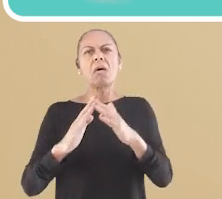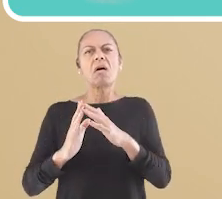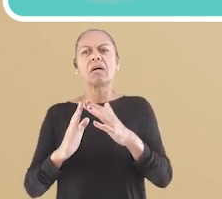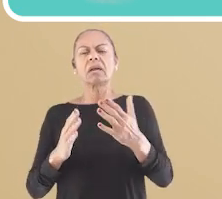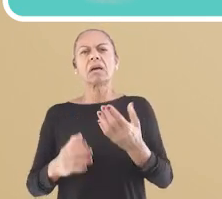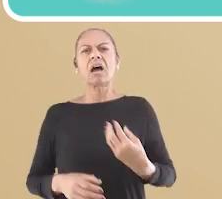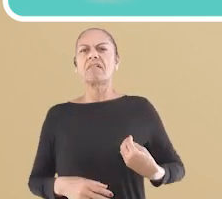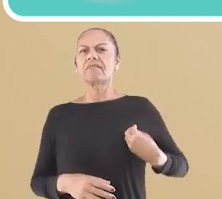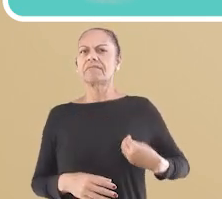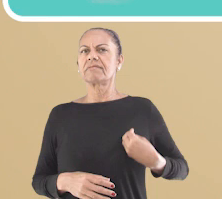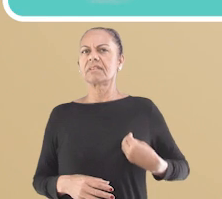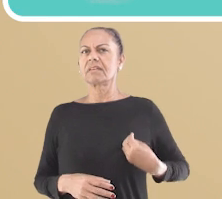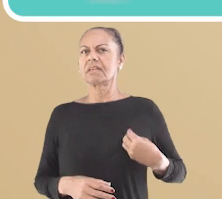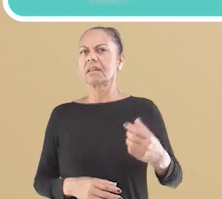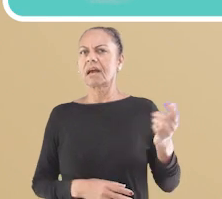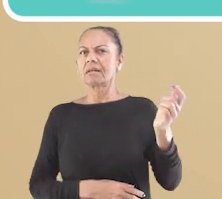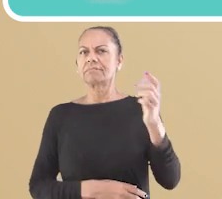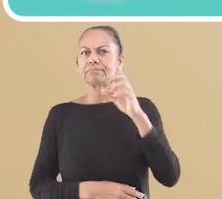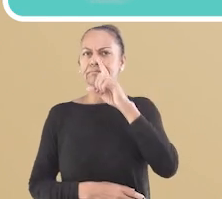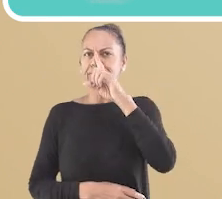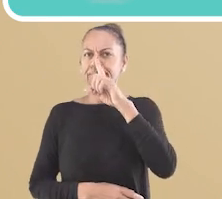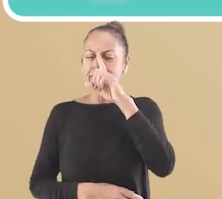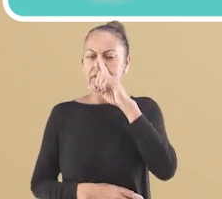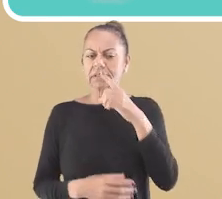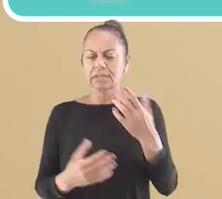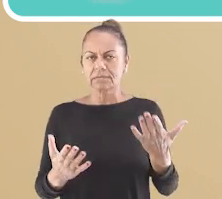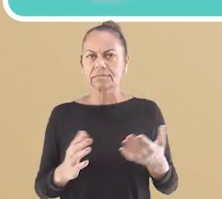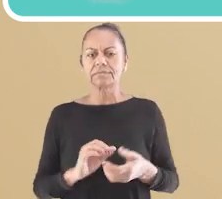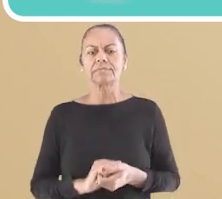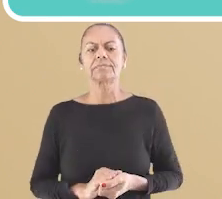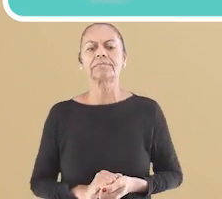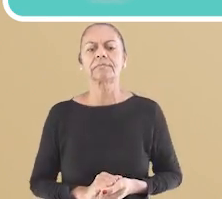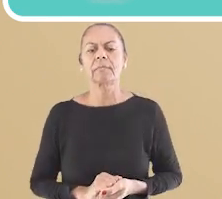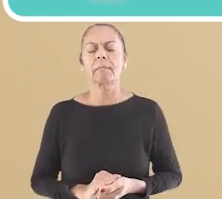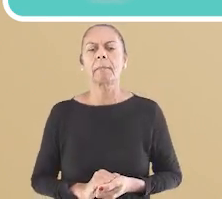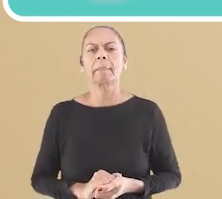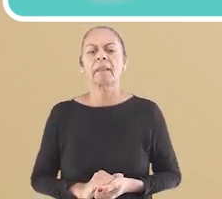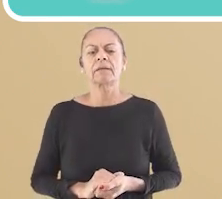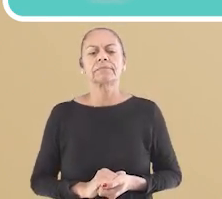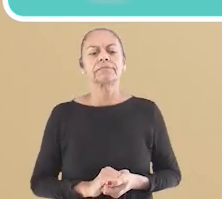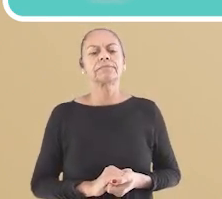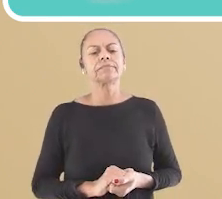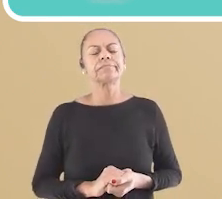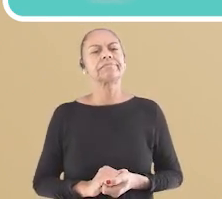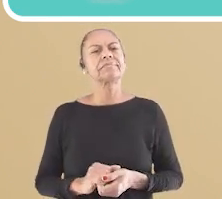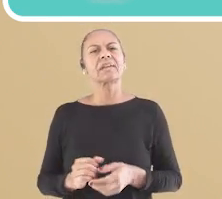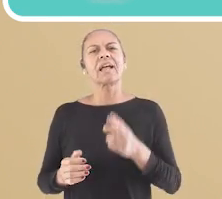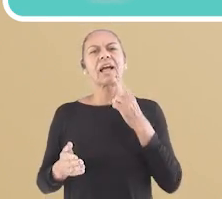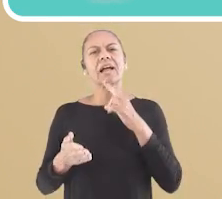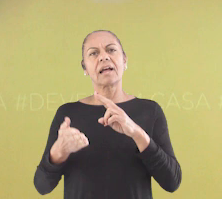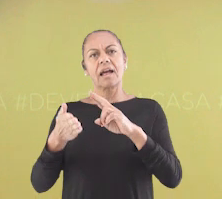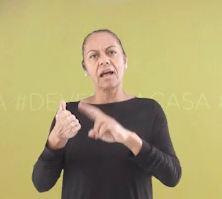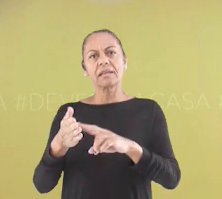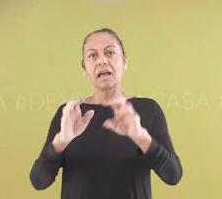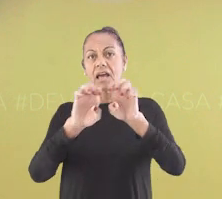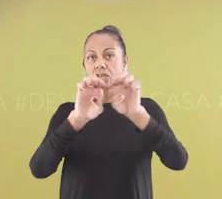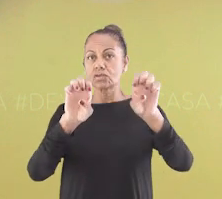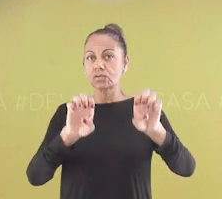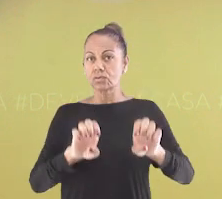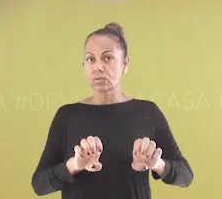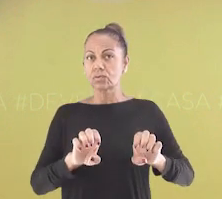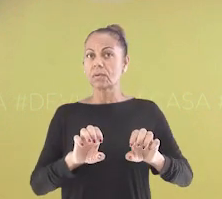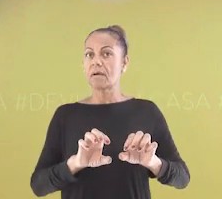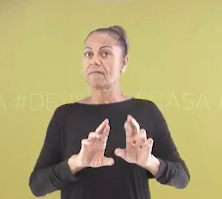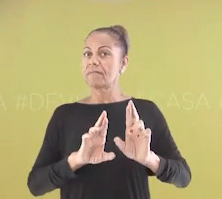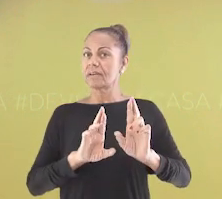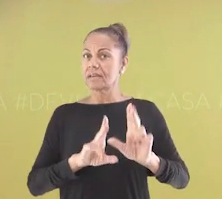rua continuem passando por tamanho risco de vida. Daniele Luiza de Souza, Valinhos, São Paulo. Observem que